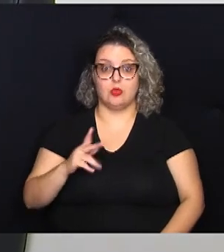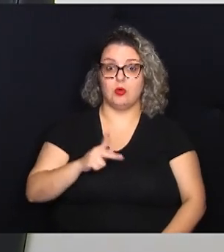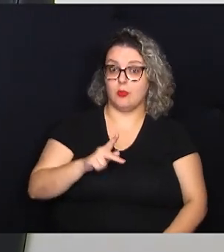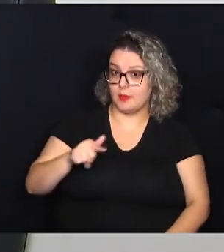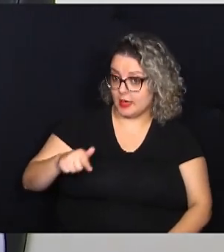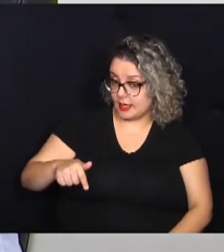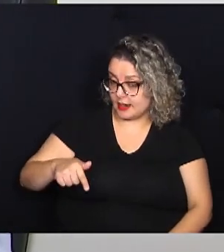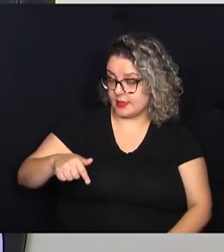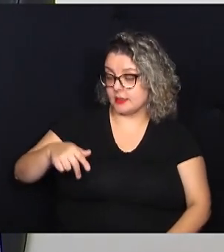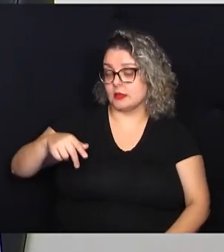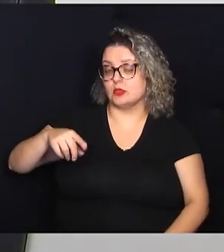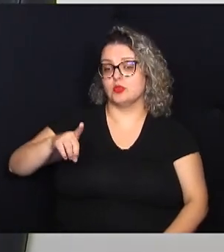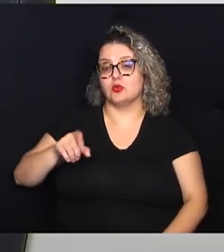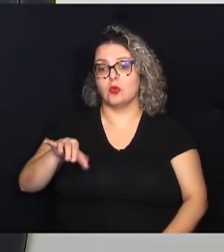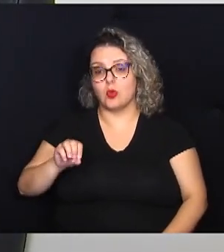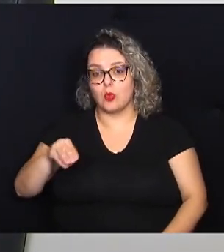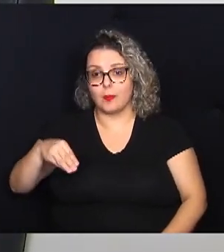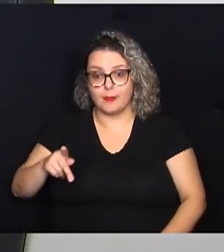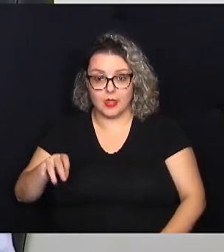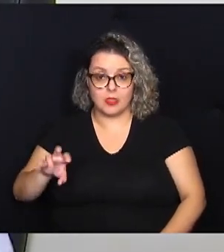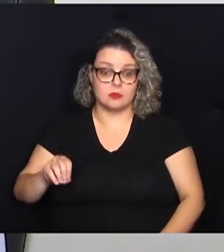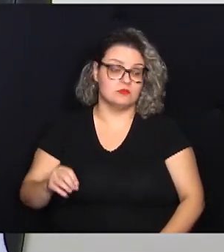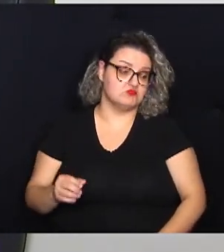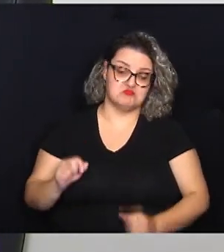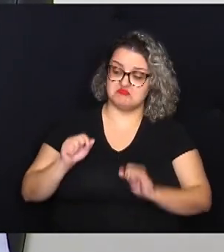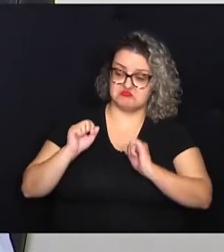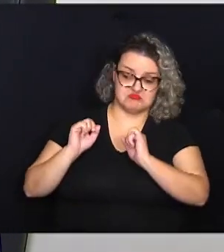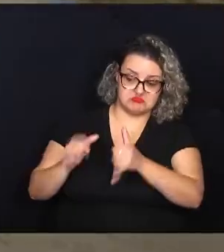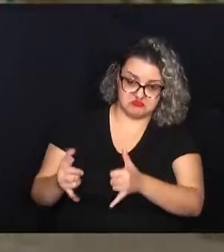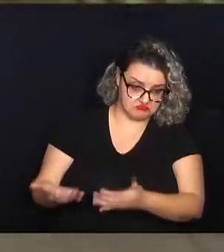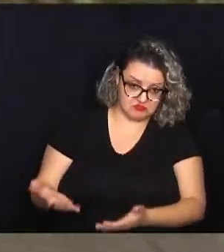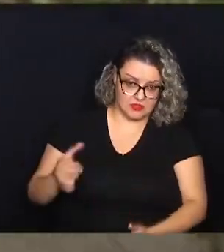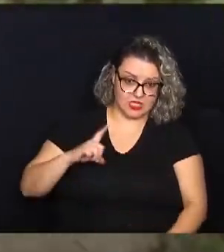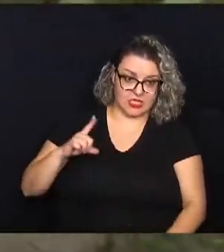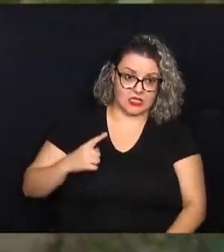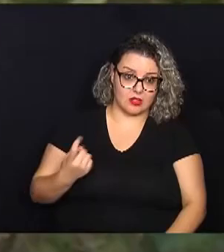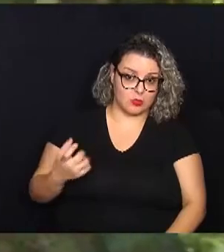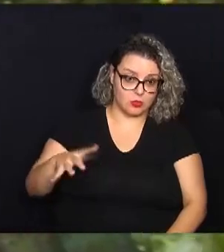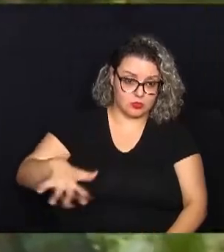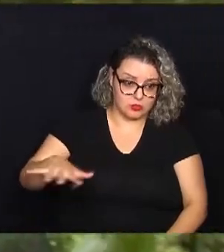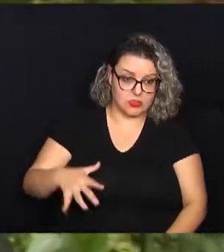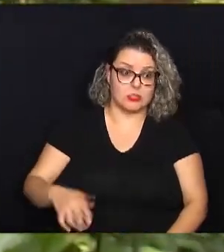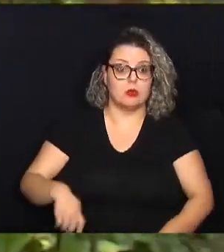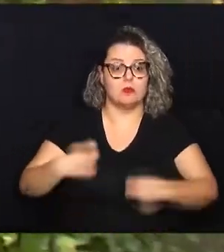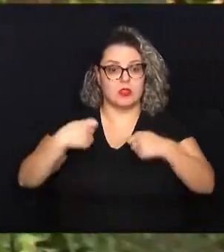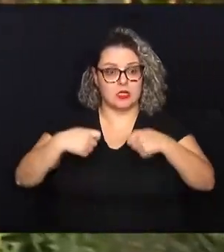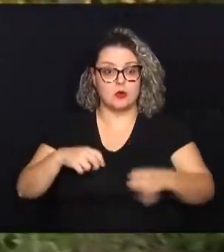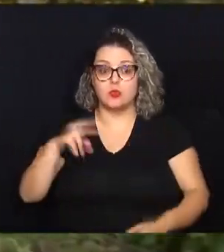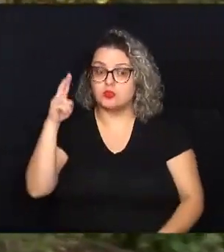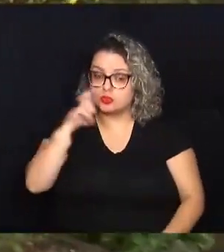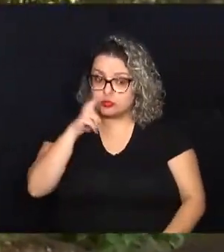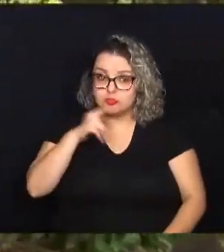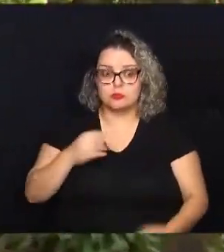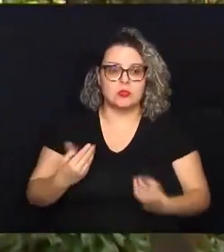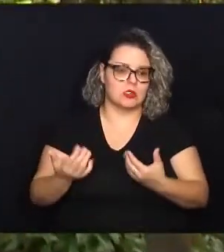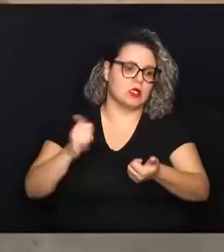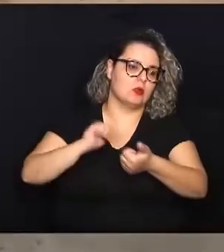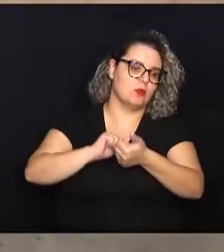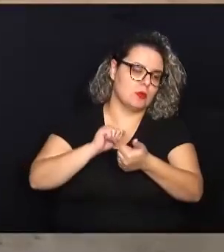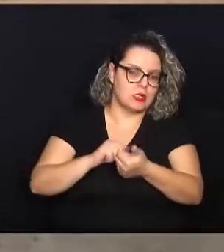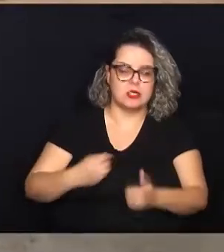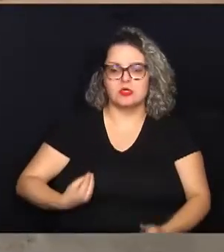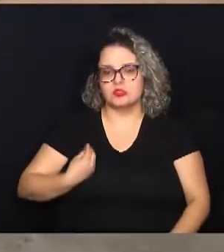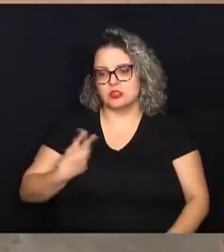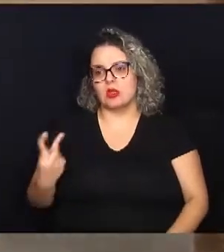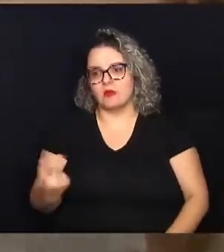dick1 é Parque Dom Pedro tem ali na região está abandonado Então se faz necessário urgentemente para trazer